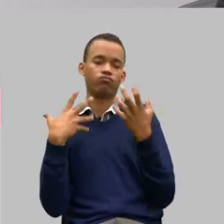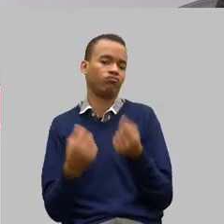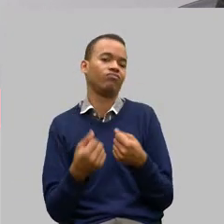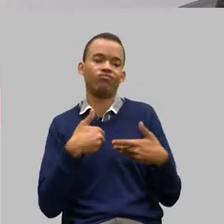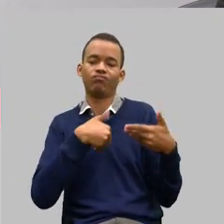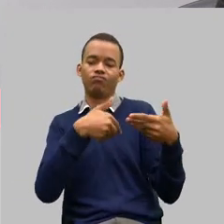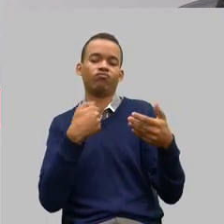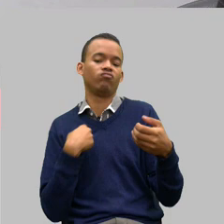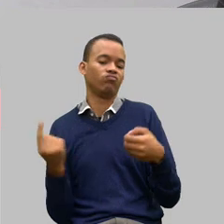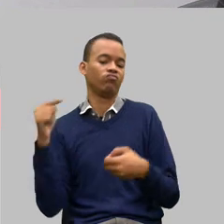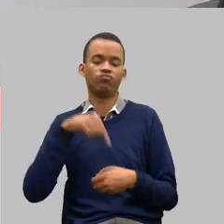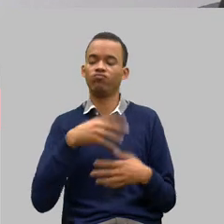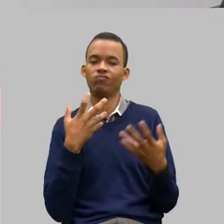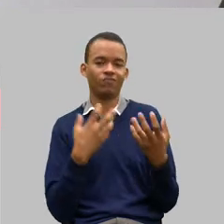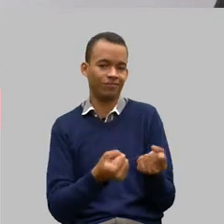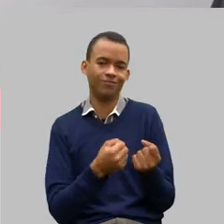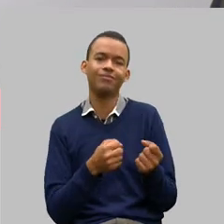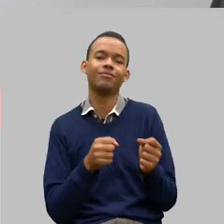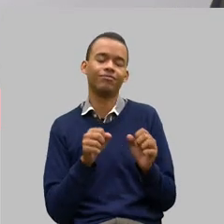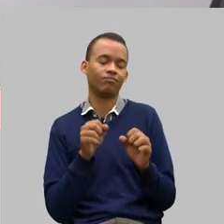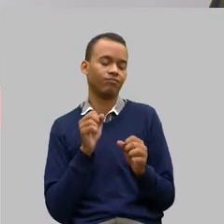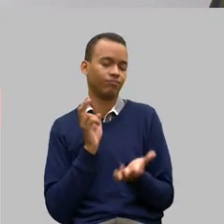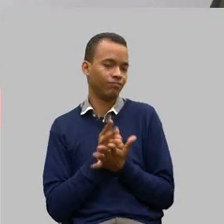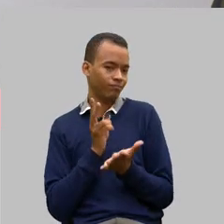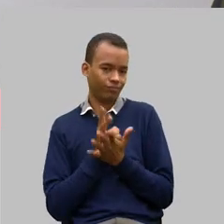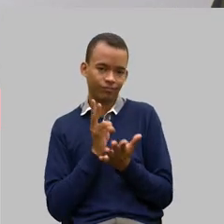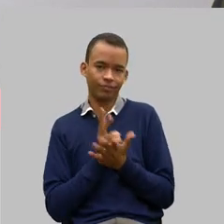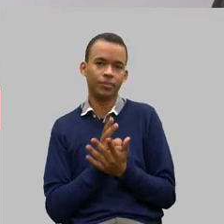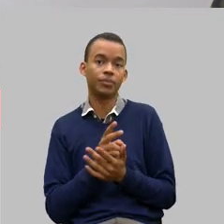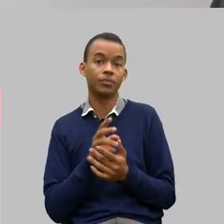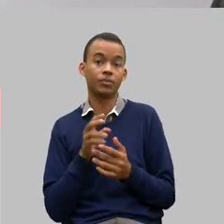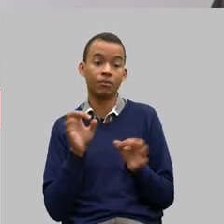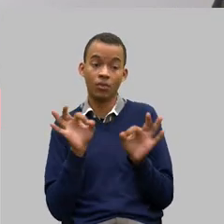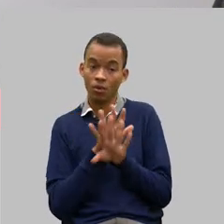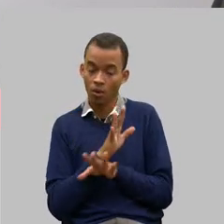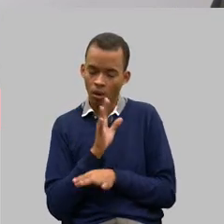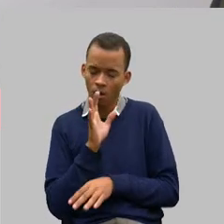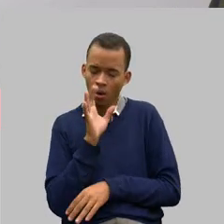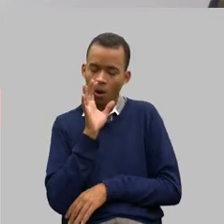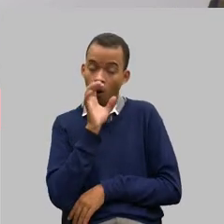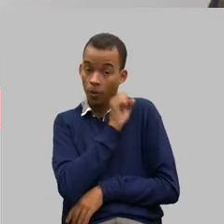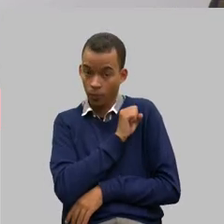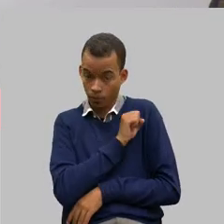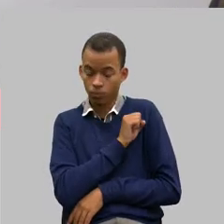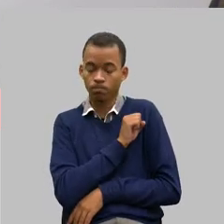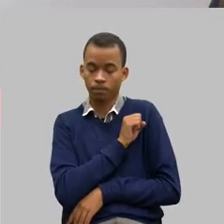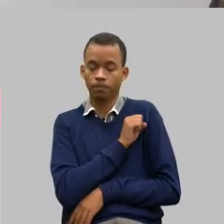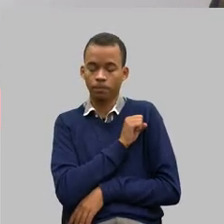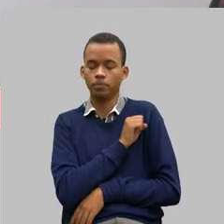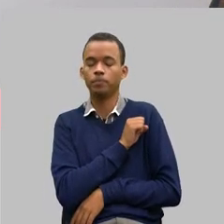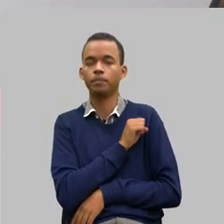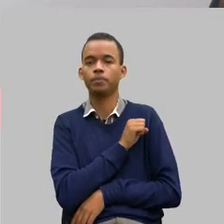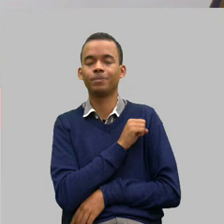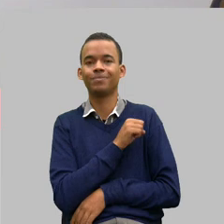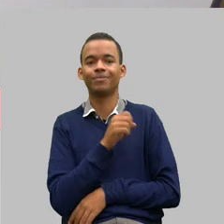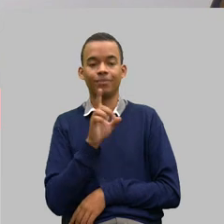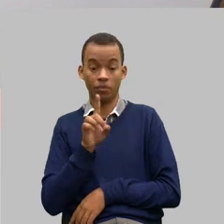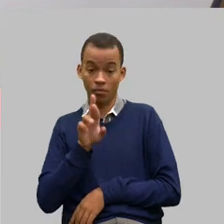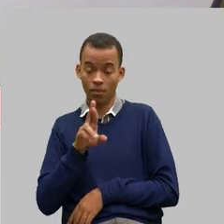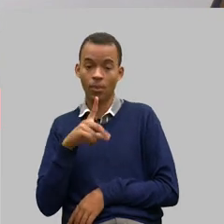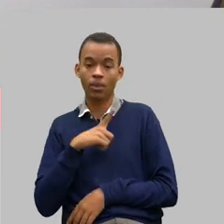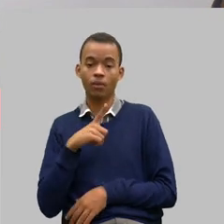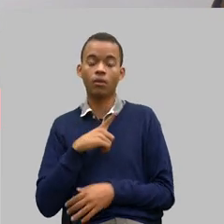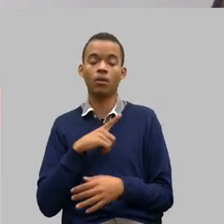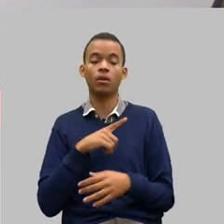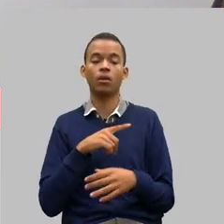chamado de forma muito rápida no Dr a gente tem e dividido Nossa atuação eh em basicamente cinco